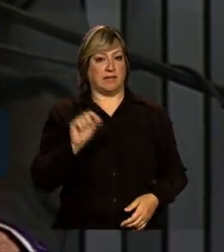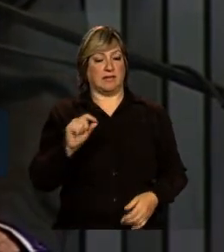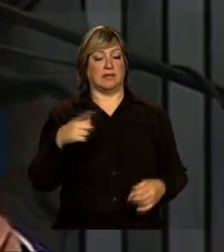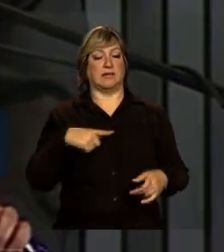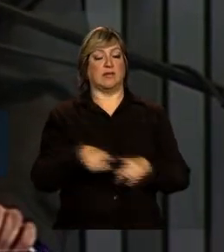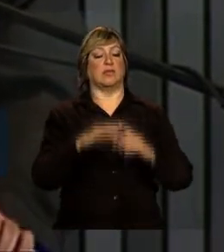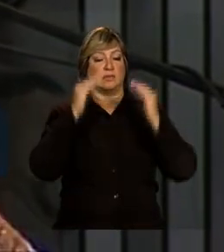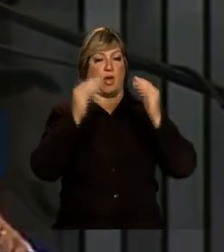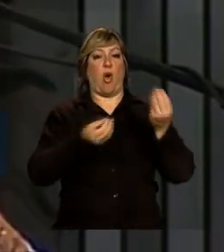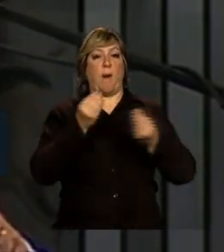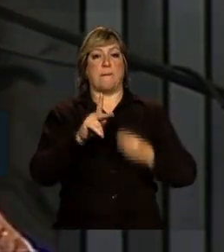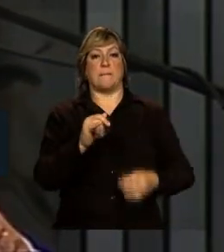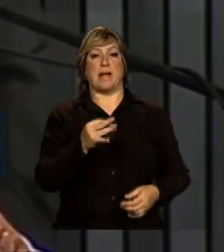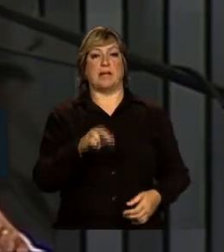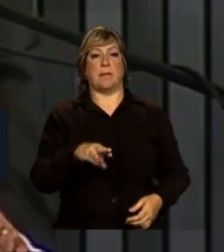da humanidade.